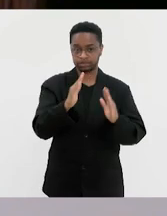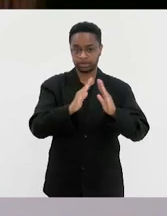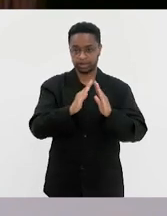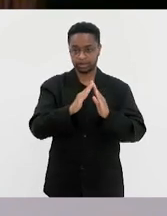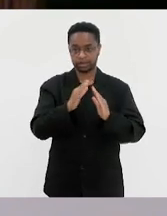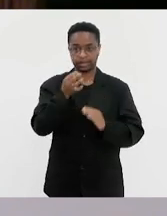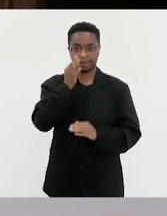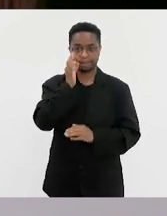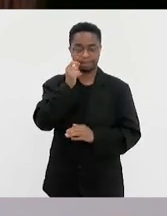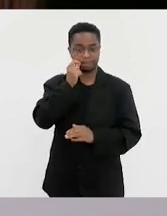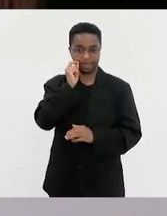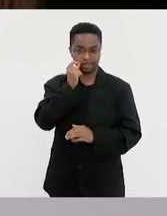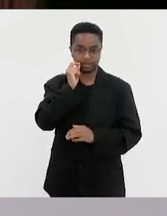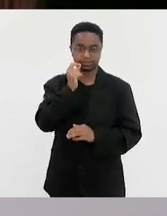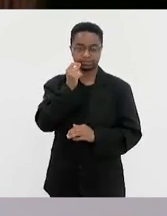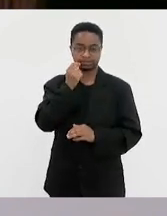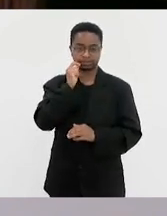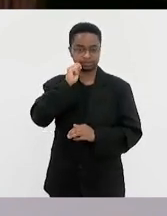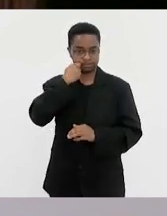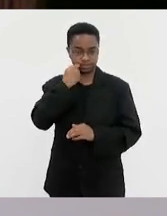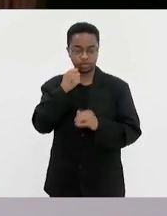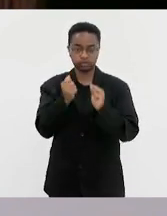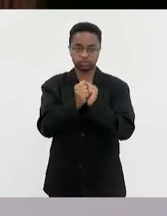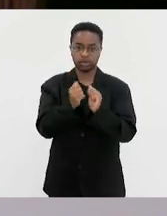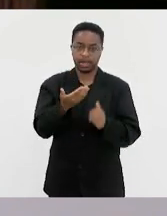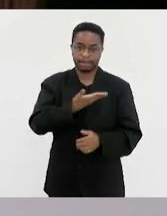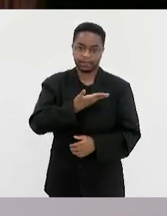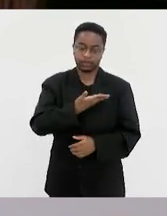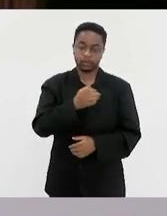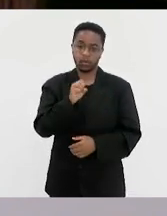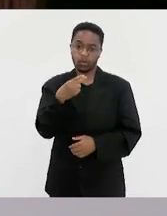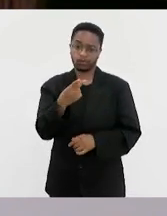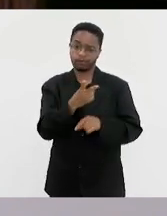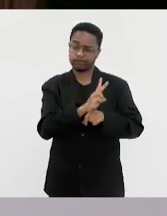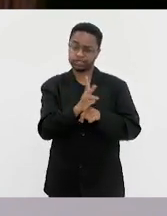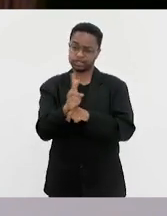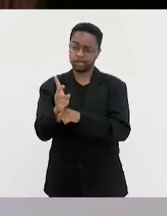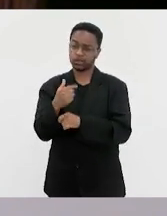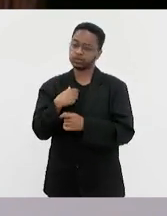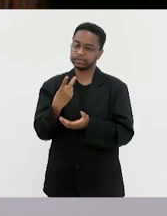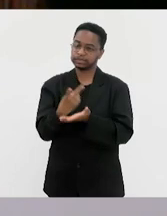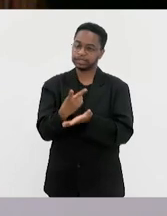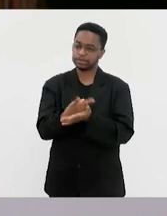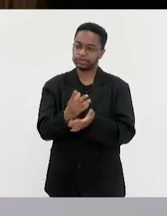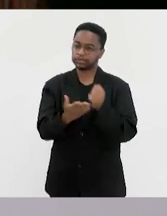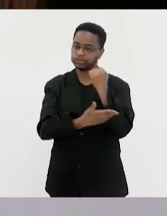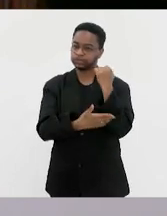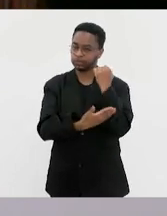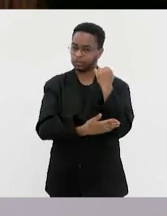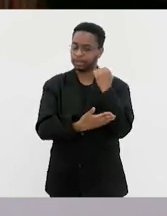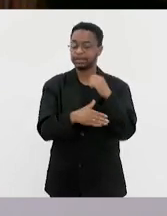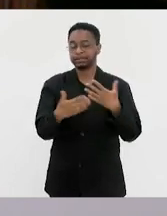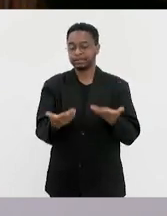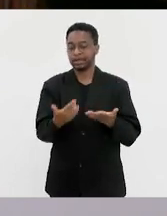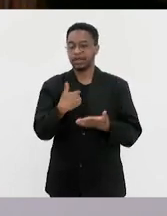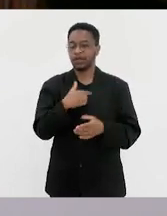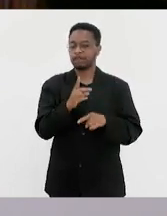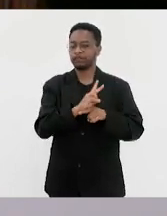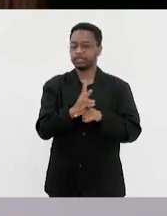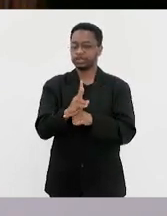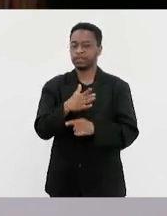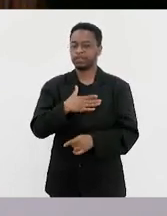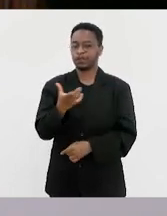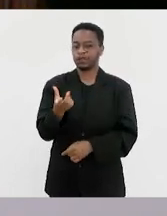dele. Observando ou então vigiando, porque eu sempre fui bem ciumenta, então eu ficava vigiando ele